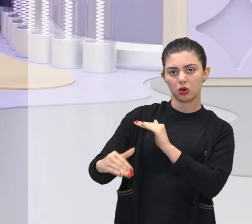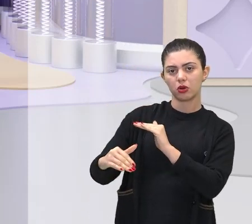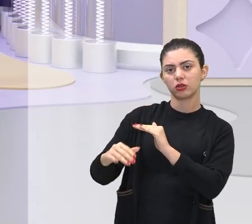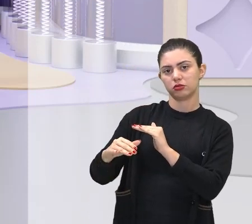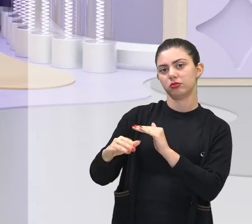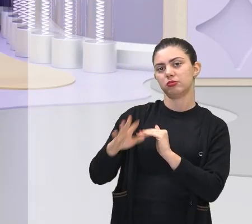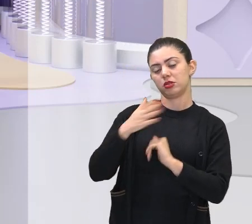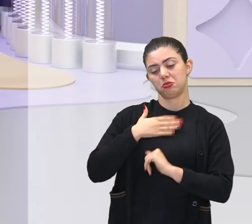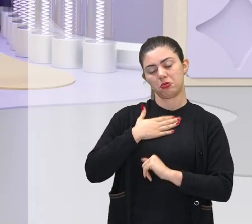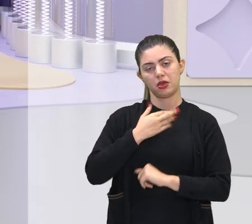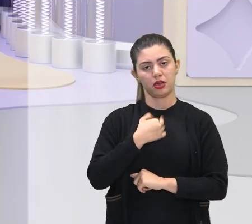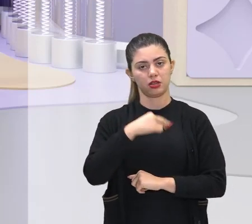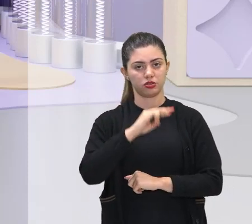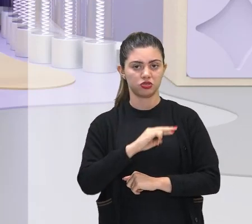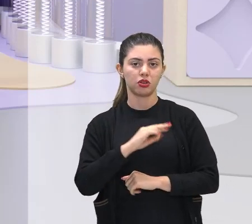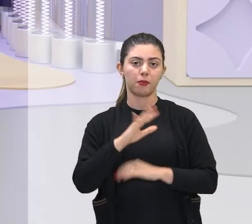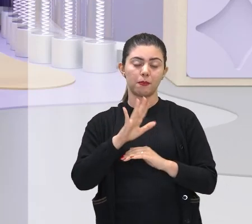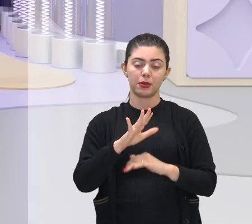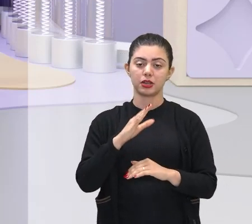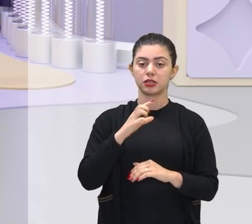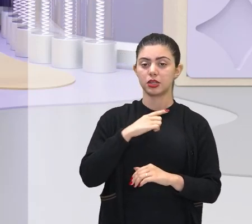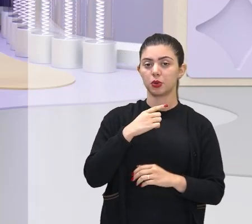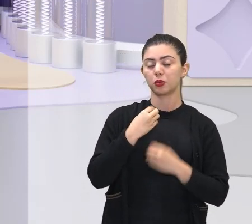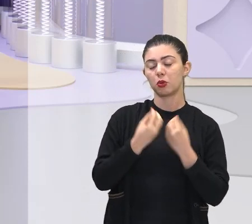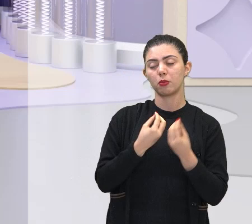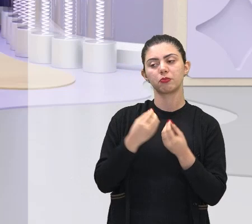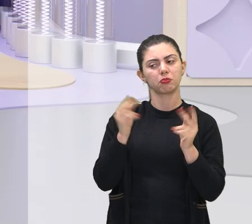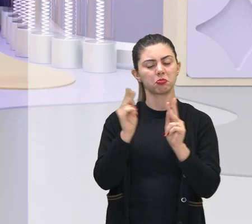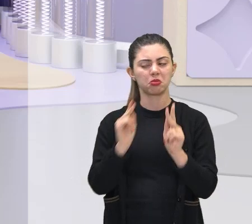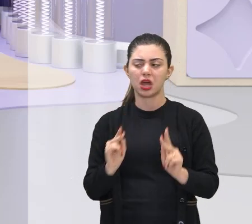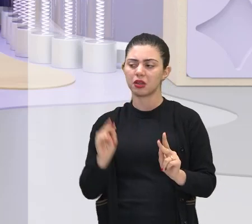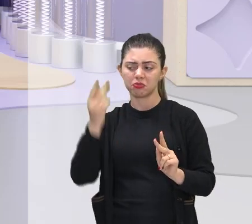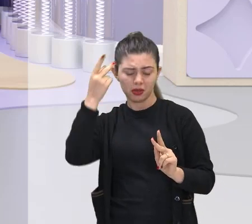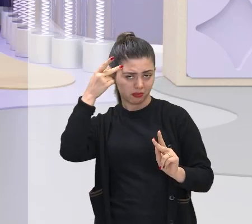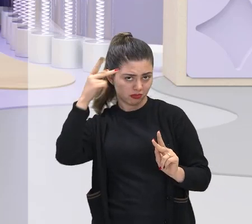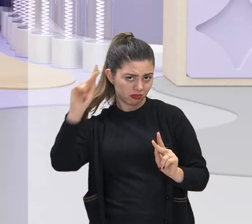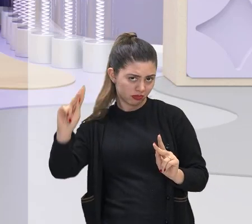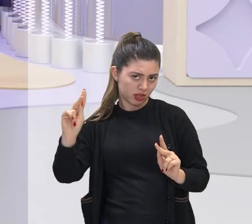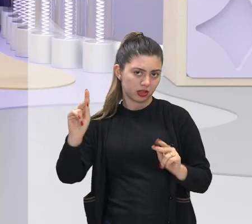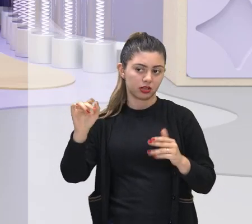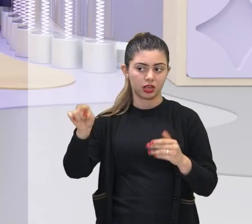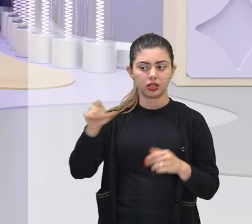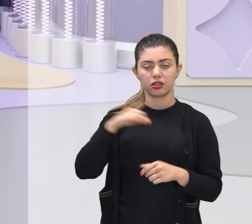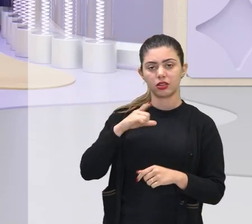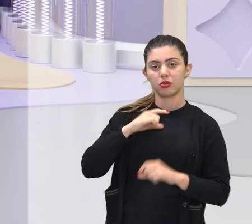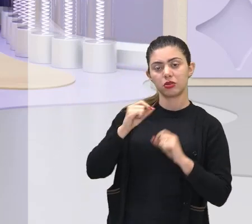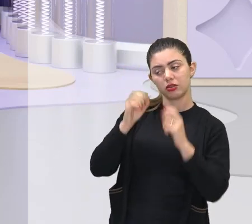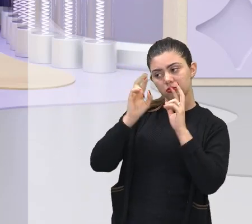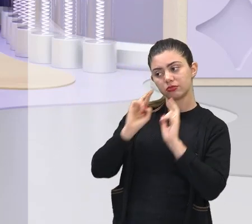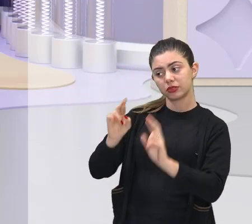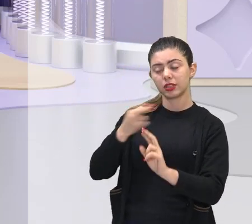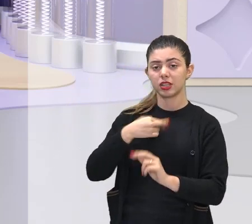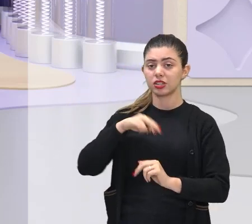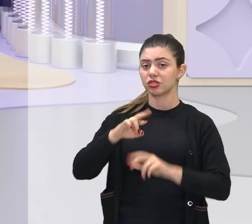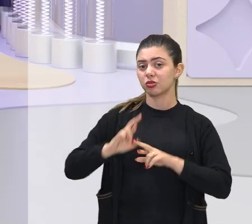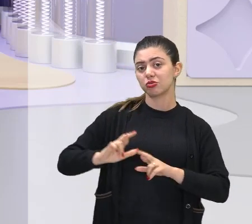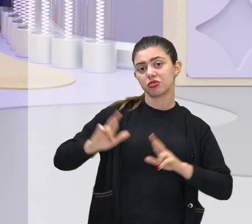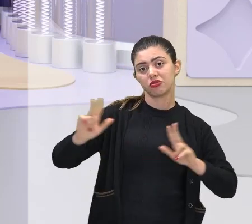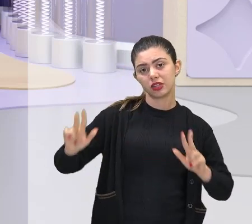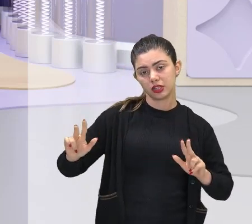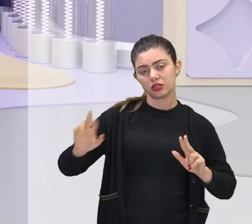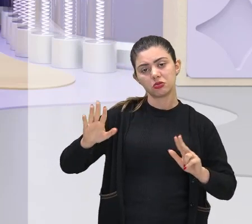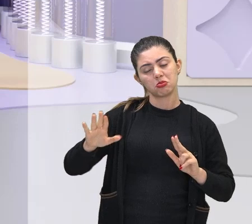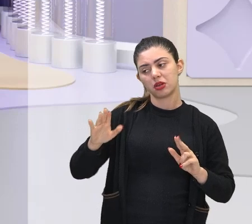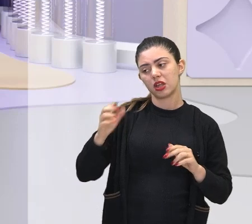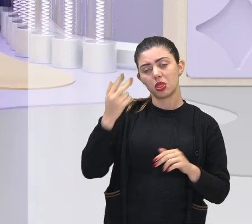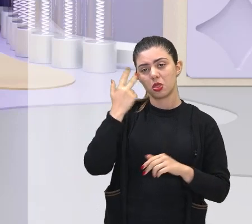minha. Então eu sigo em paz na minha e deixo com que o outro, a outra pessoa que tem uma religião diferente da minha, siga